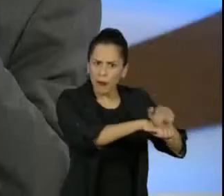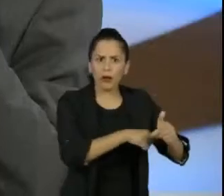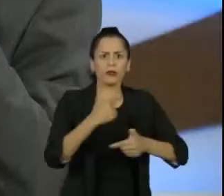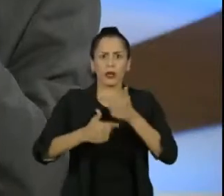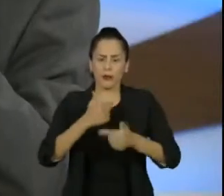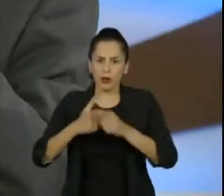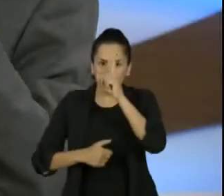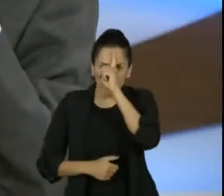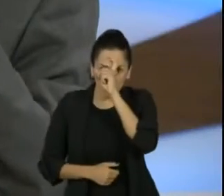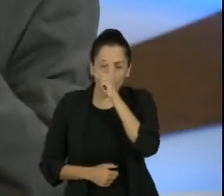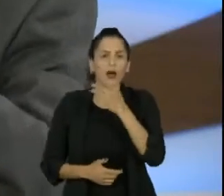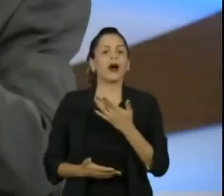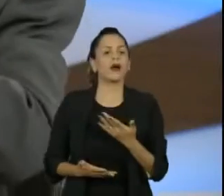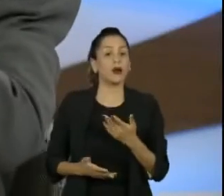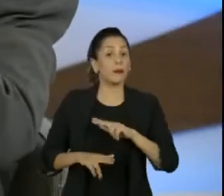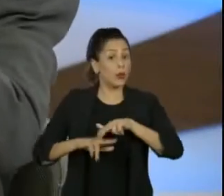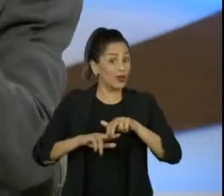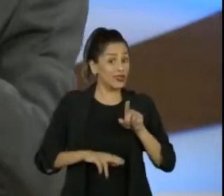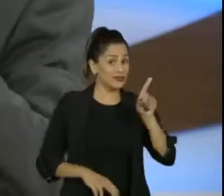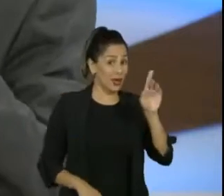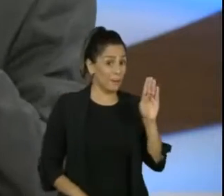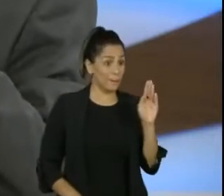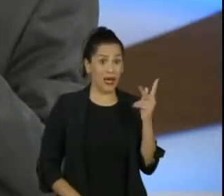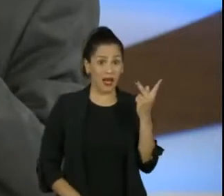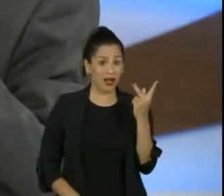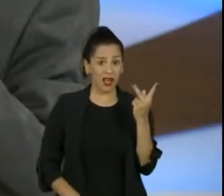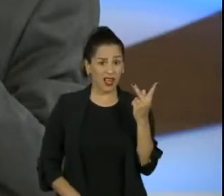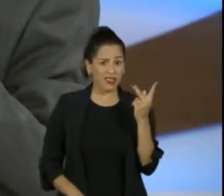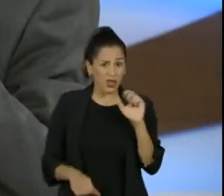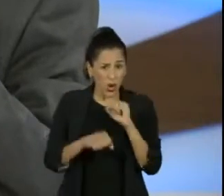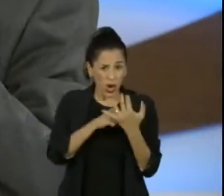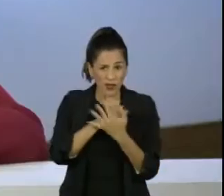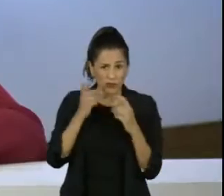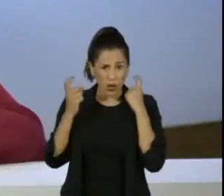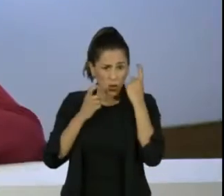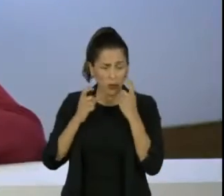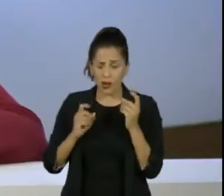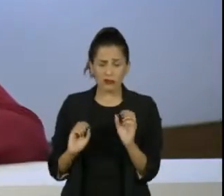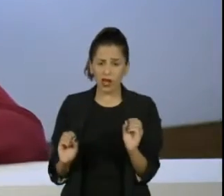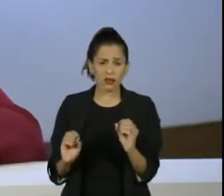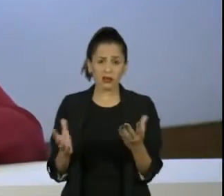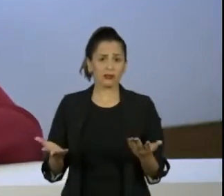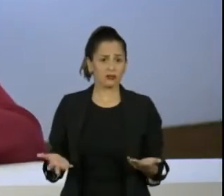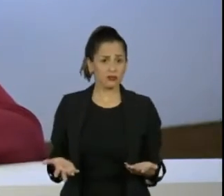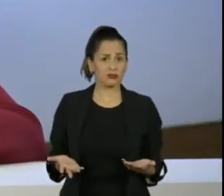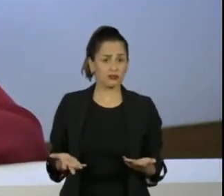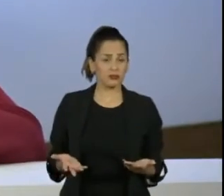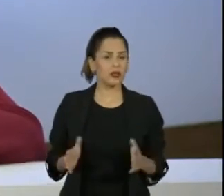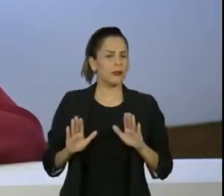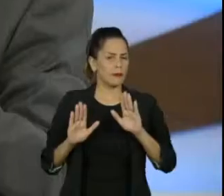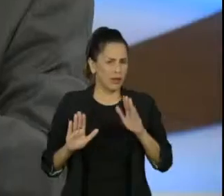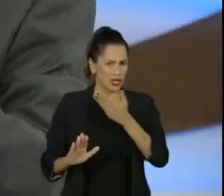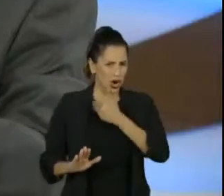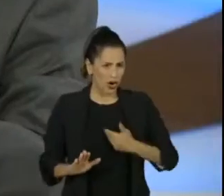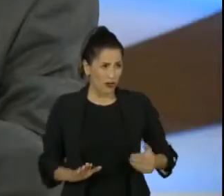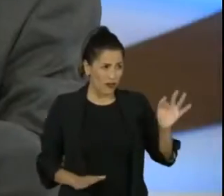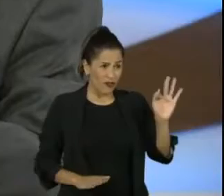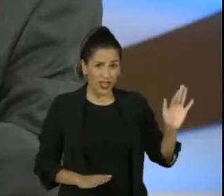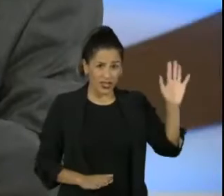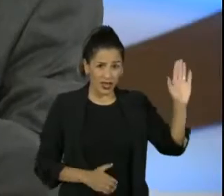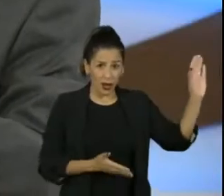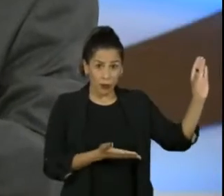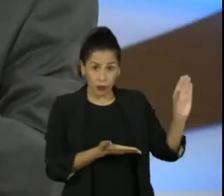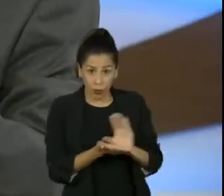isso que Belo Horizonte não se preocupa com isso. Mas esse dinheiro vem do governo federal e vai continuar vindo? Tem que continuar vindo,